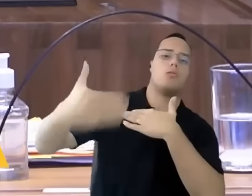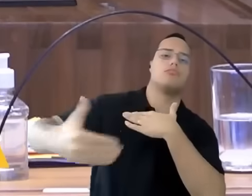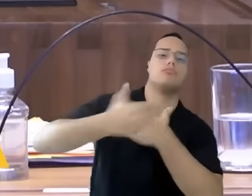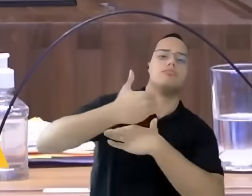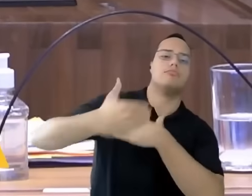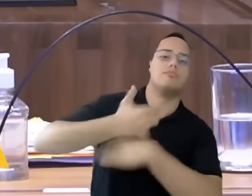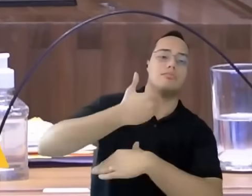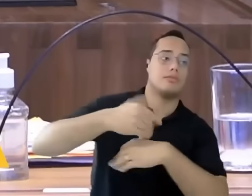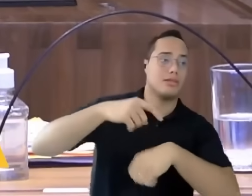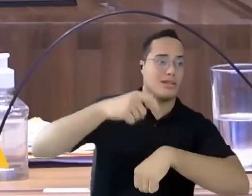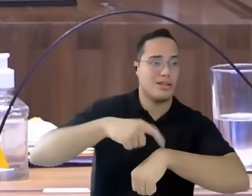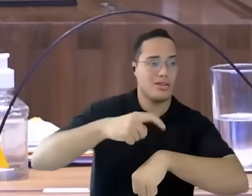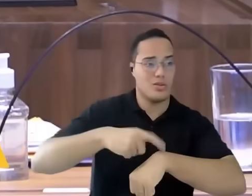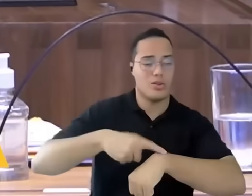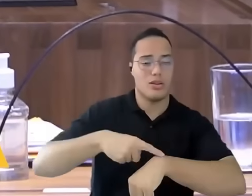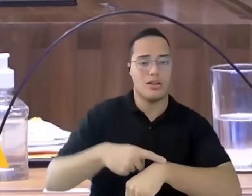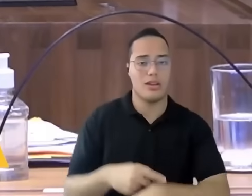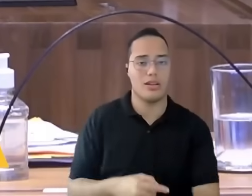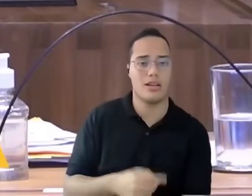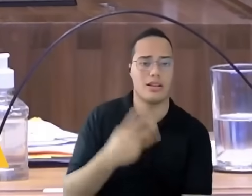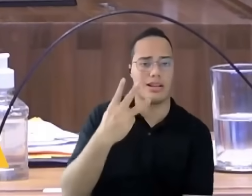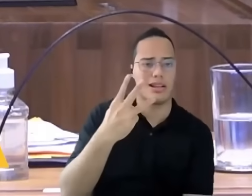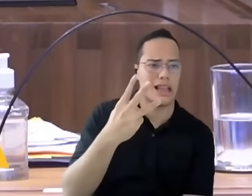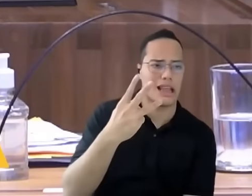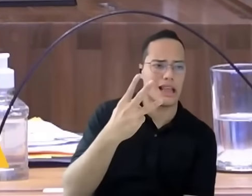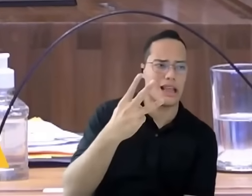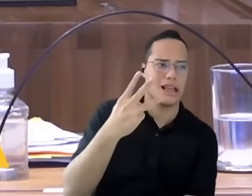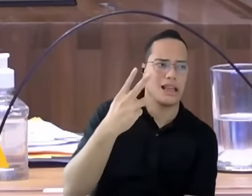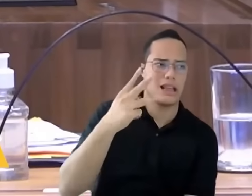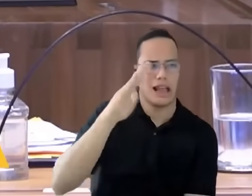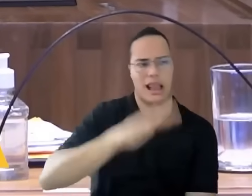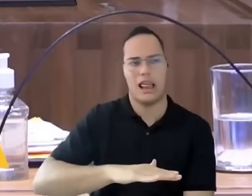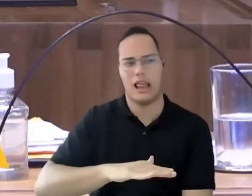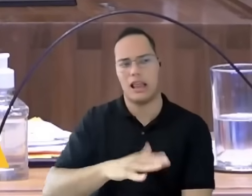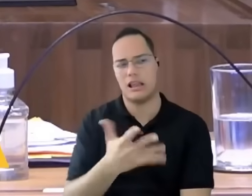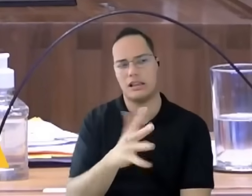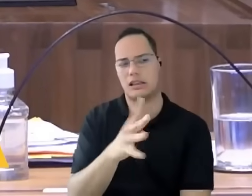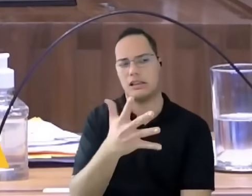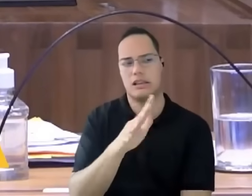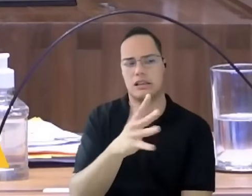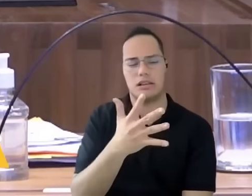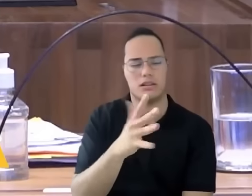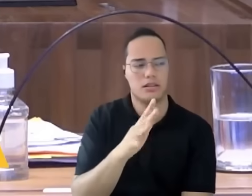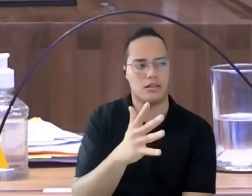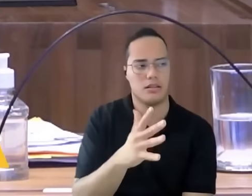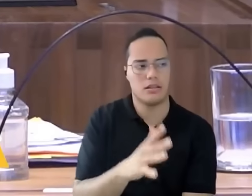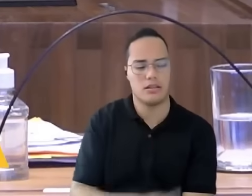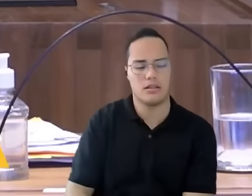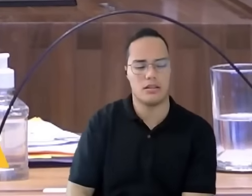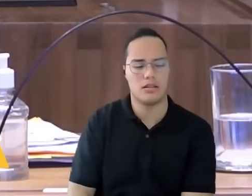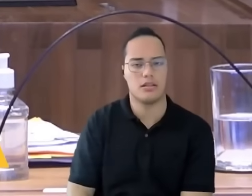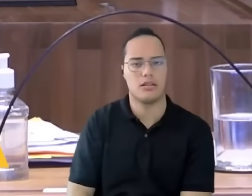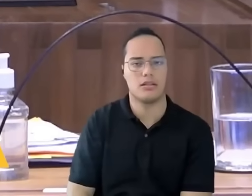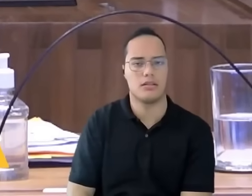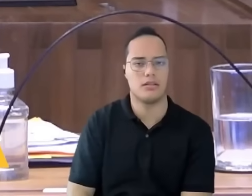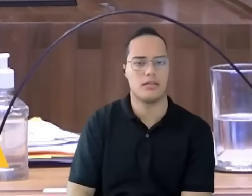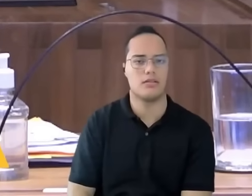15 15 horas 15 e 10 por volta disso